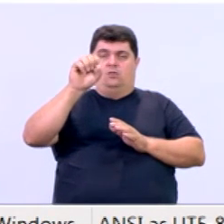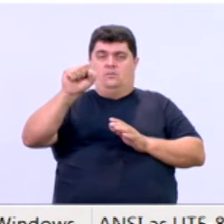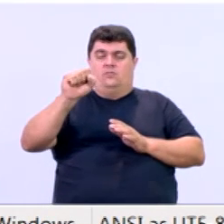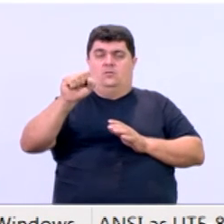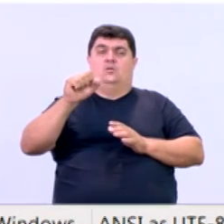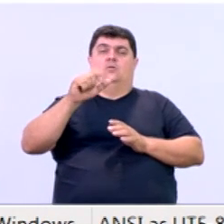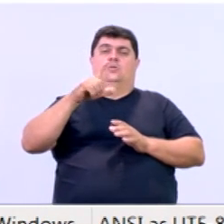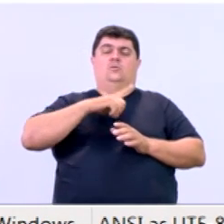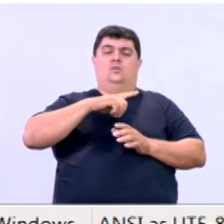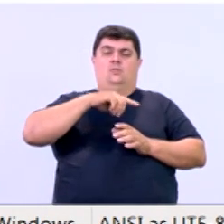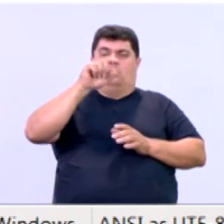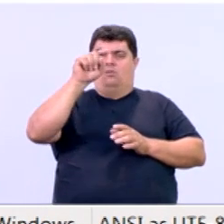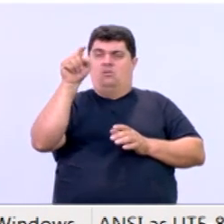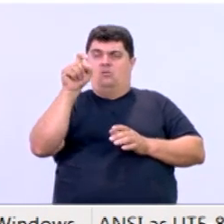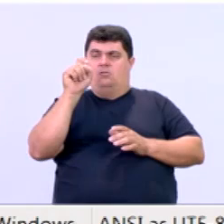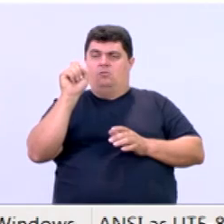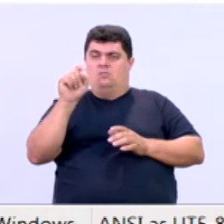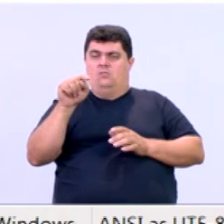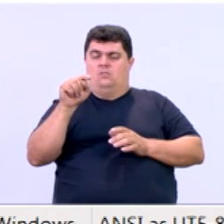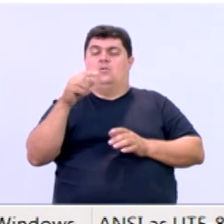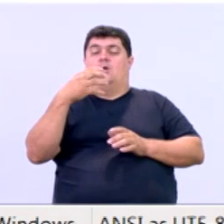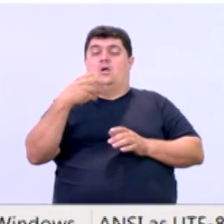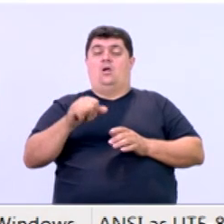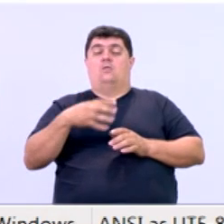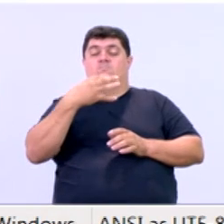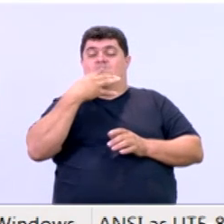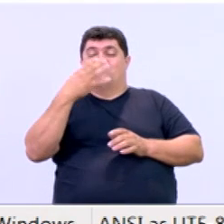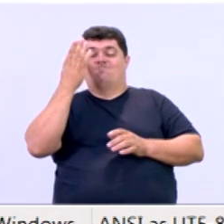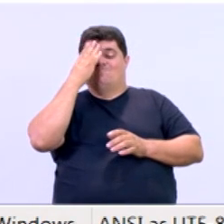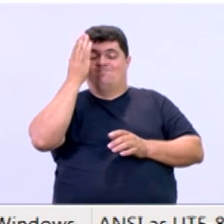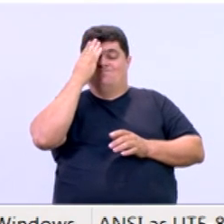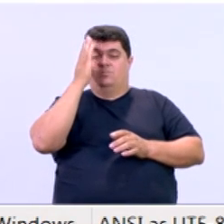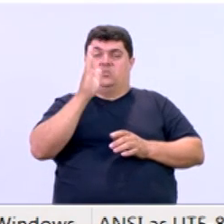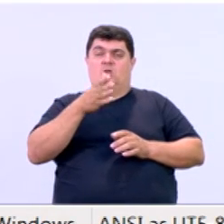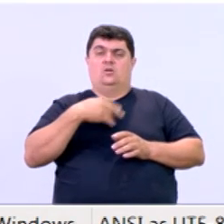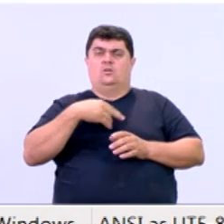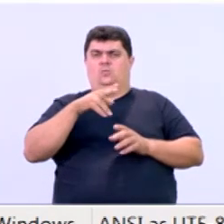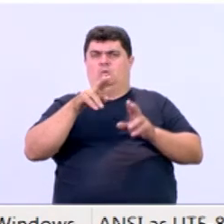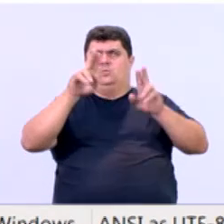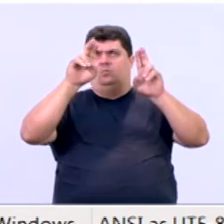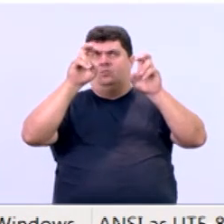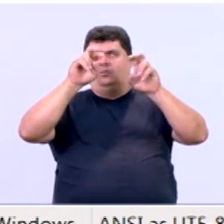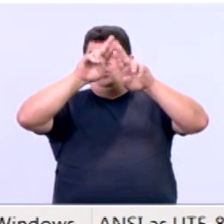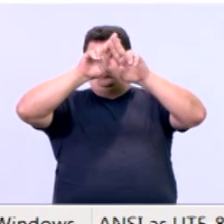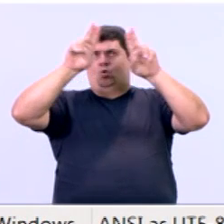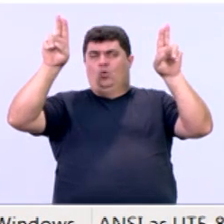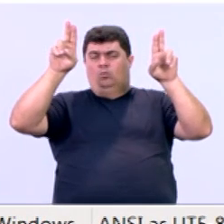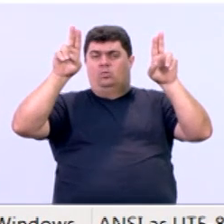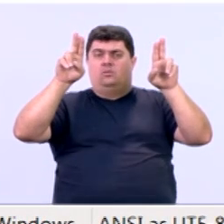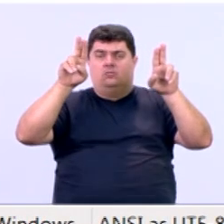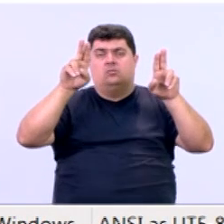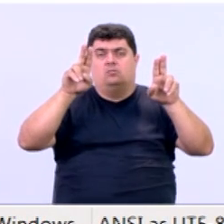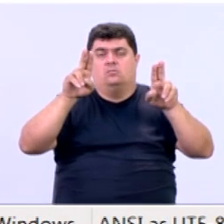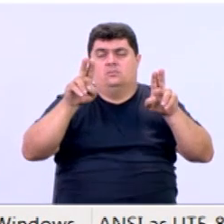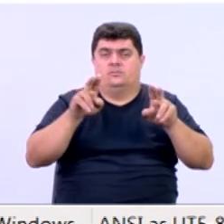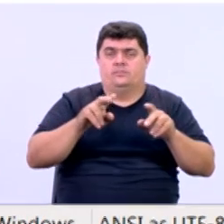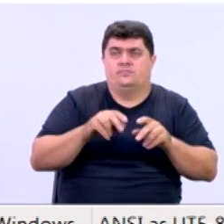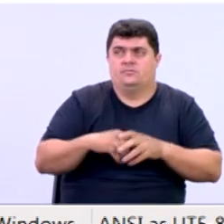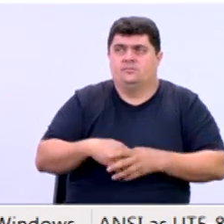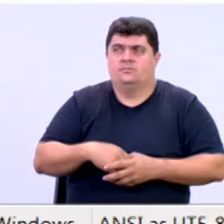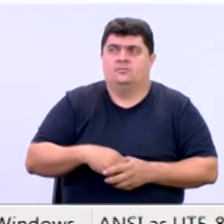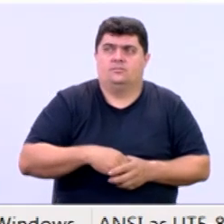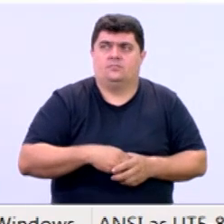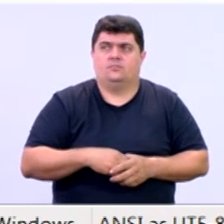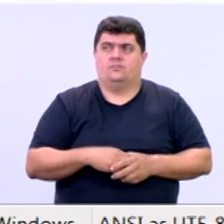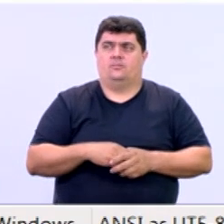quebrados, interrogações, as acentuações, o título dessa página, que é o nosso exemplo de formulário,